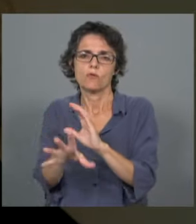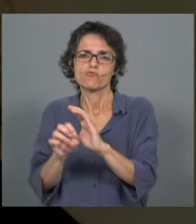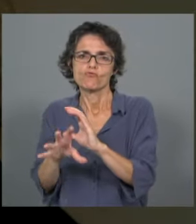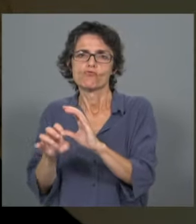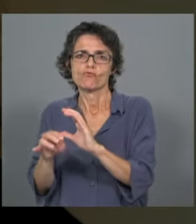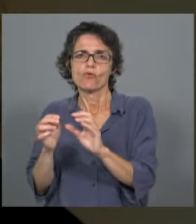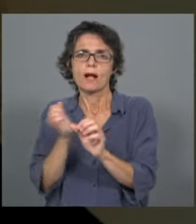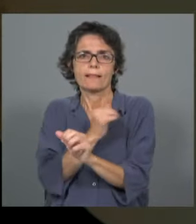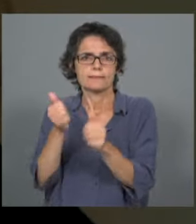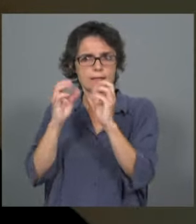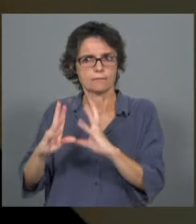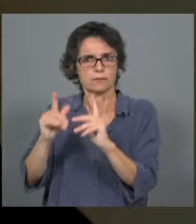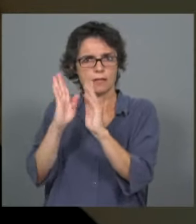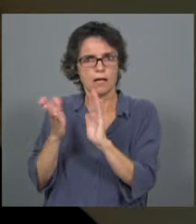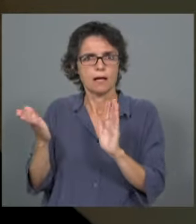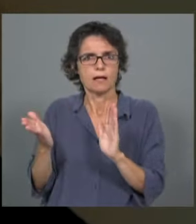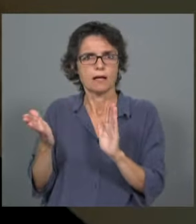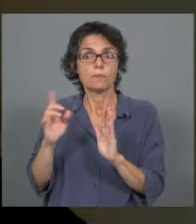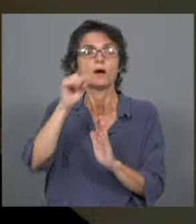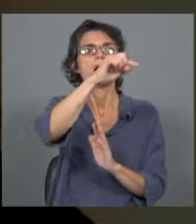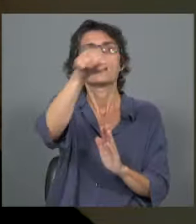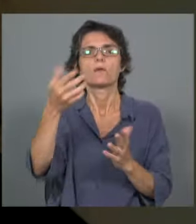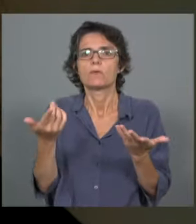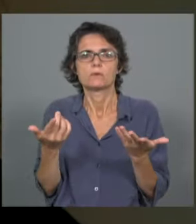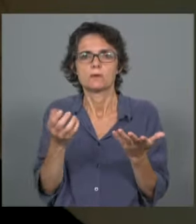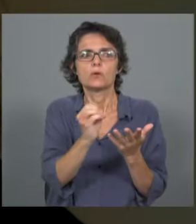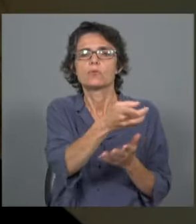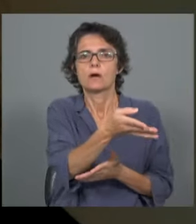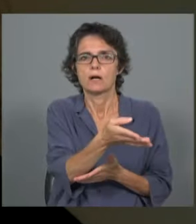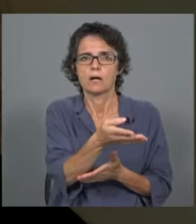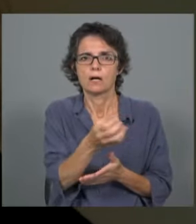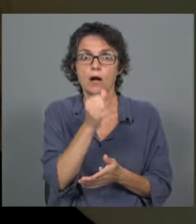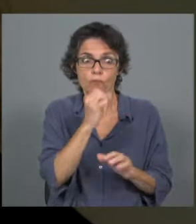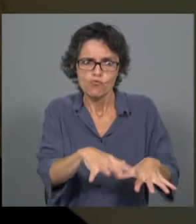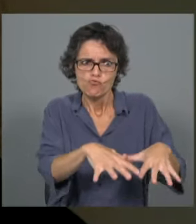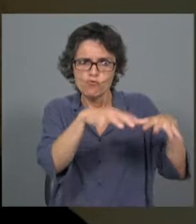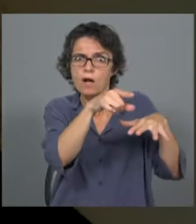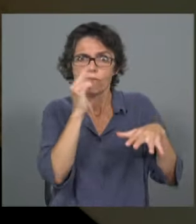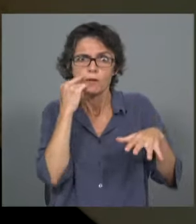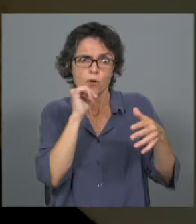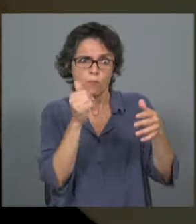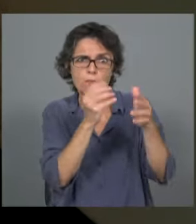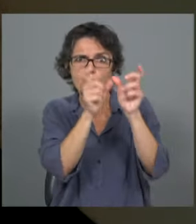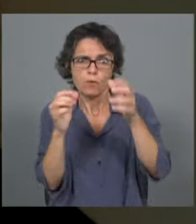cidades desenvolvidas, mas há sítios que não são, e há inundações e há pessoas que se afogam, e